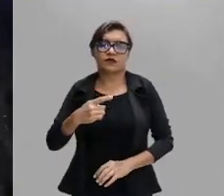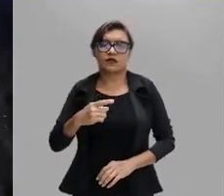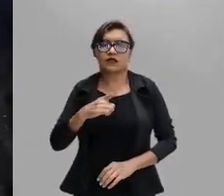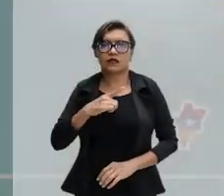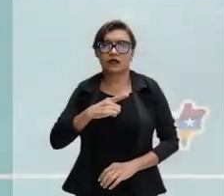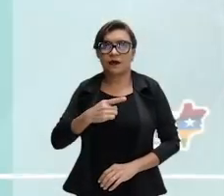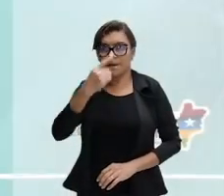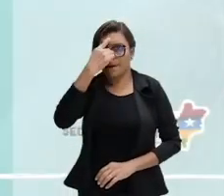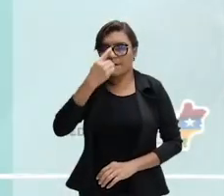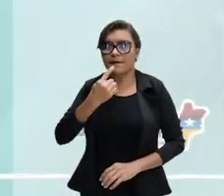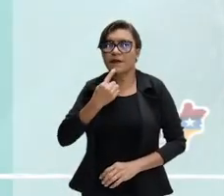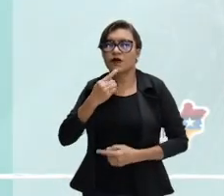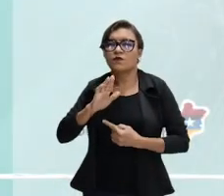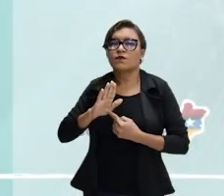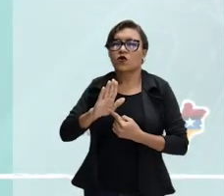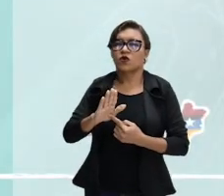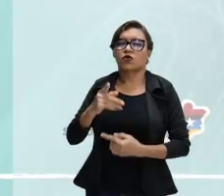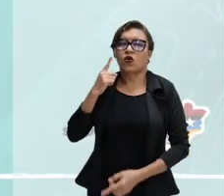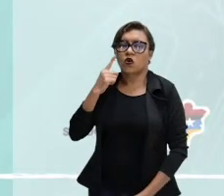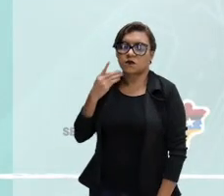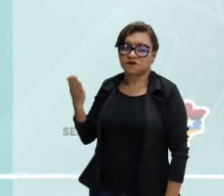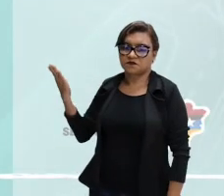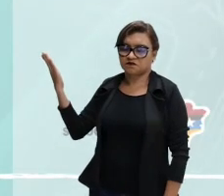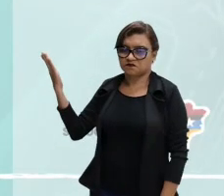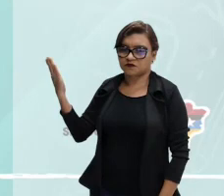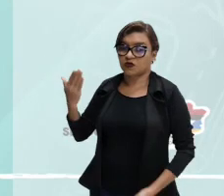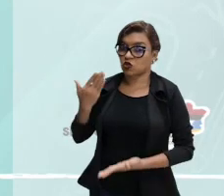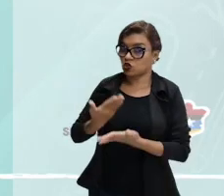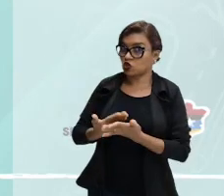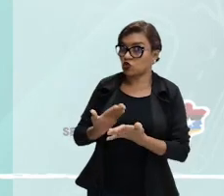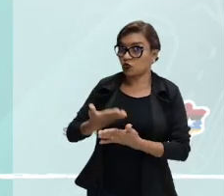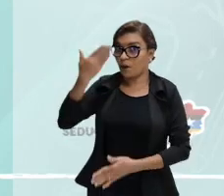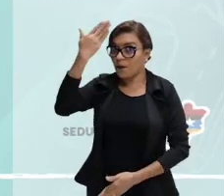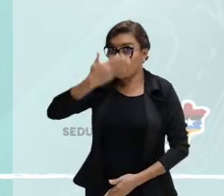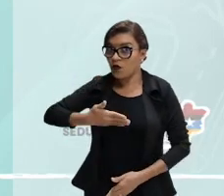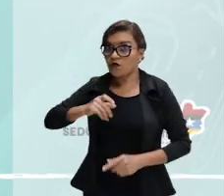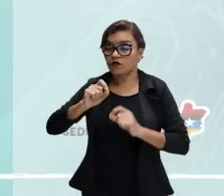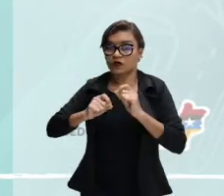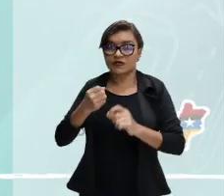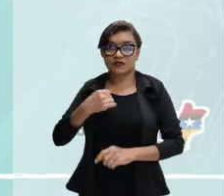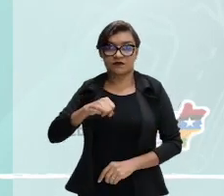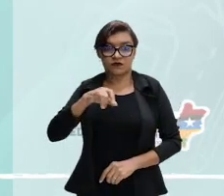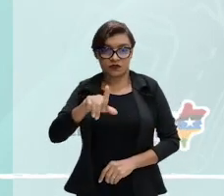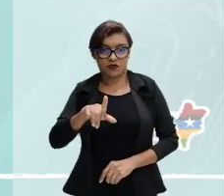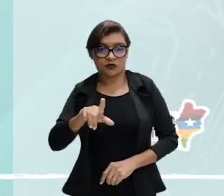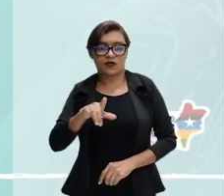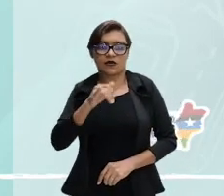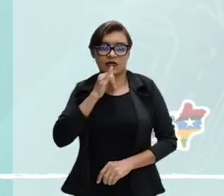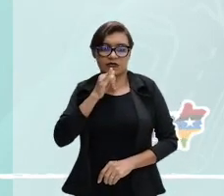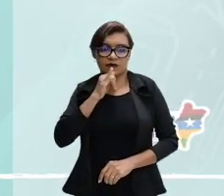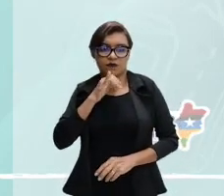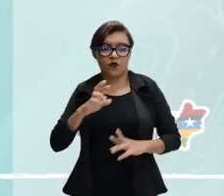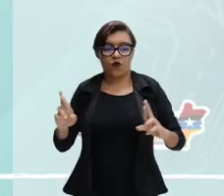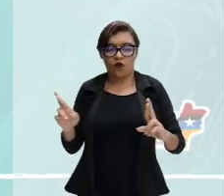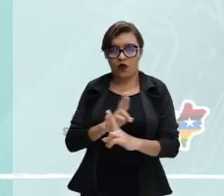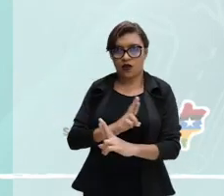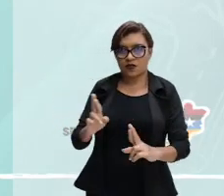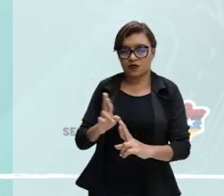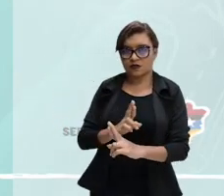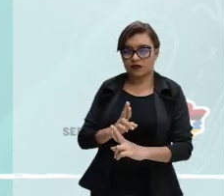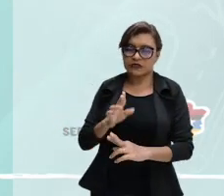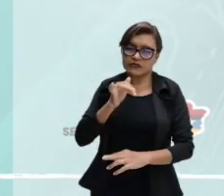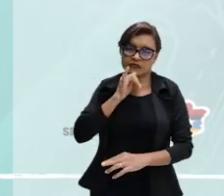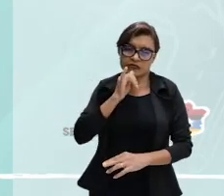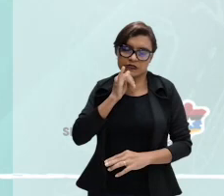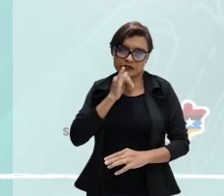aí para vocês, galera, que são estudos que comprovam que se você No seu relacionamento, geralmente a pessoa,